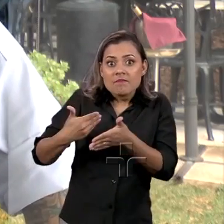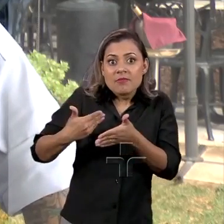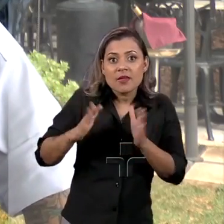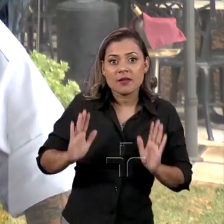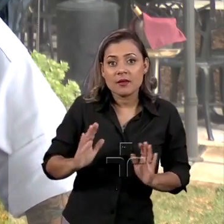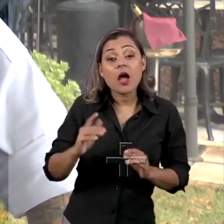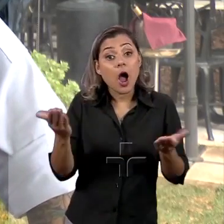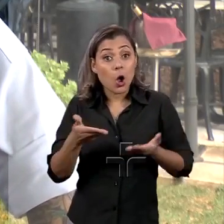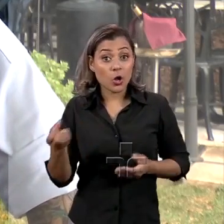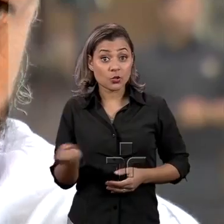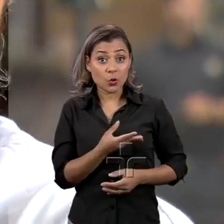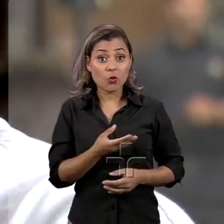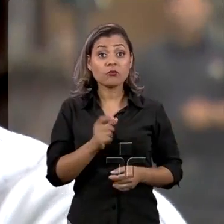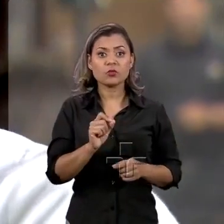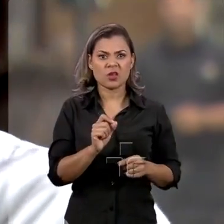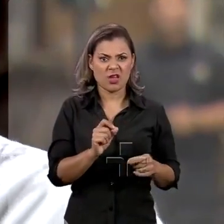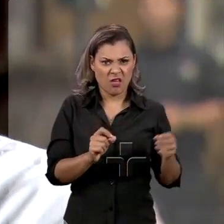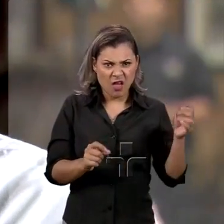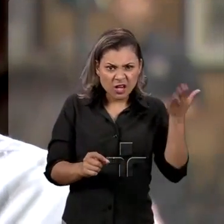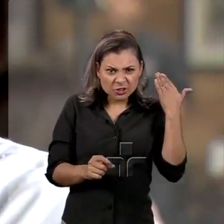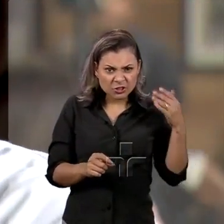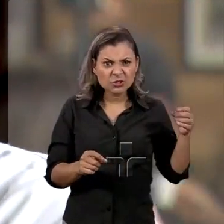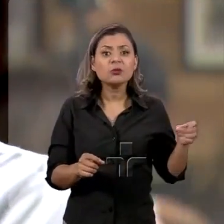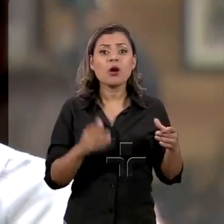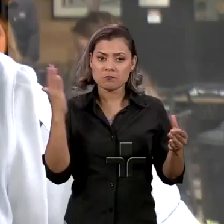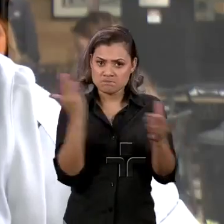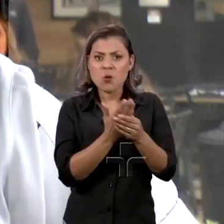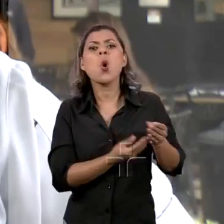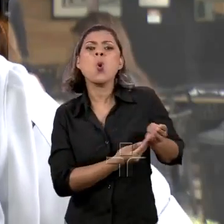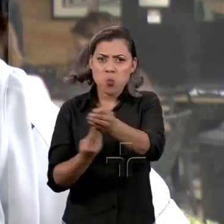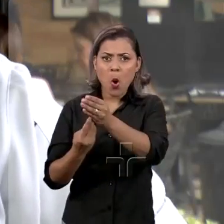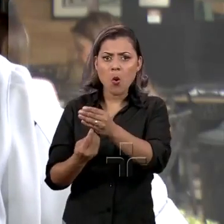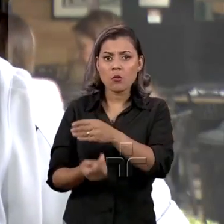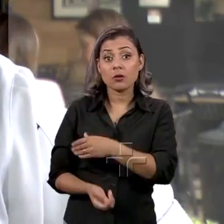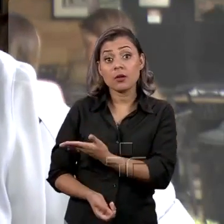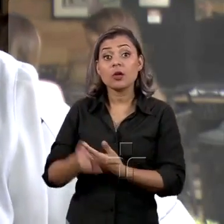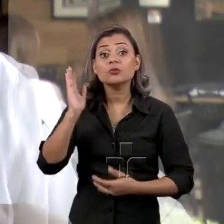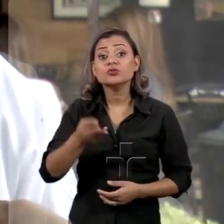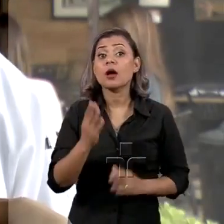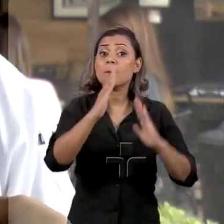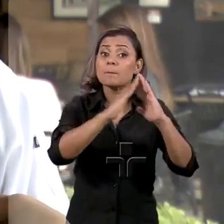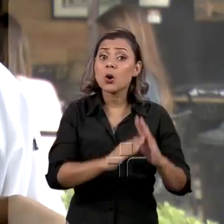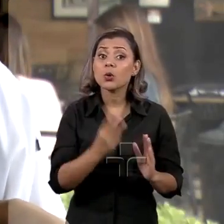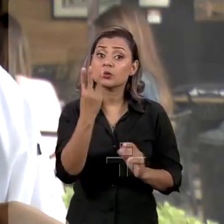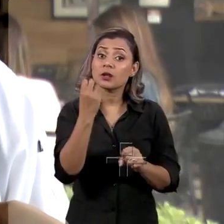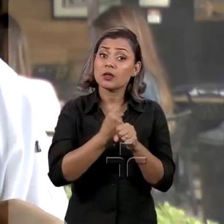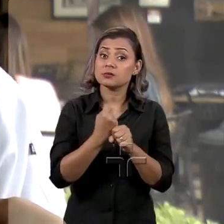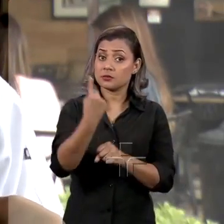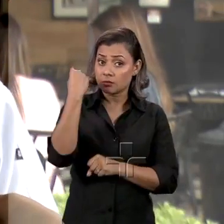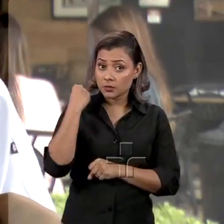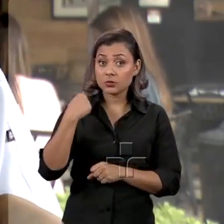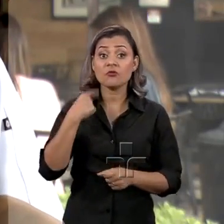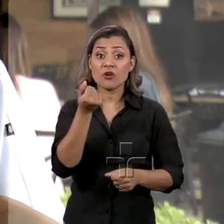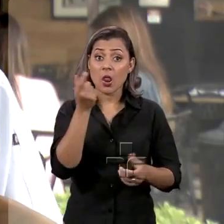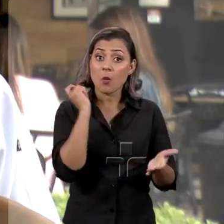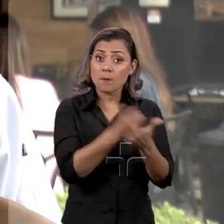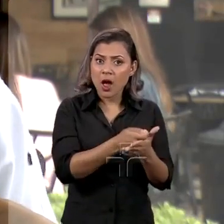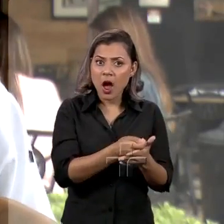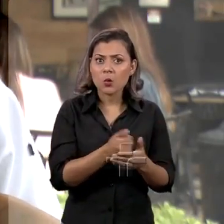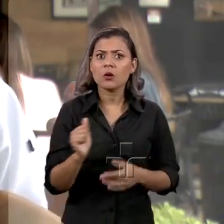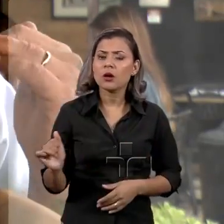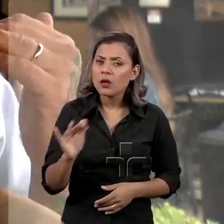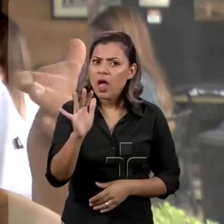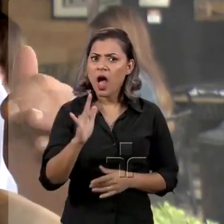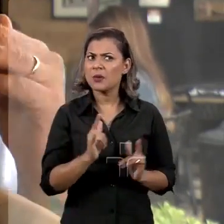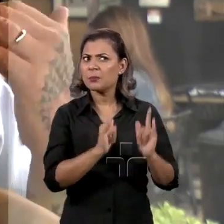atual gestão contestou e o caso foi parar na justiça. Eu estou no prédio há 3 anos. O valor do condomínio que a gente paga eu acho muito caro